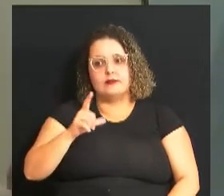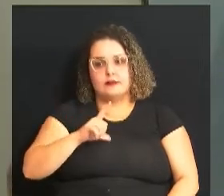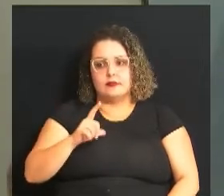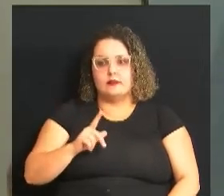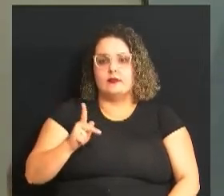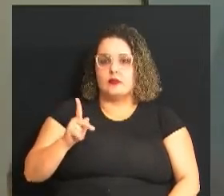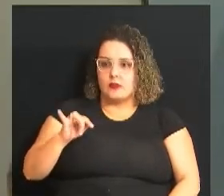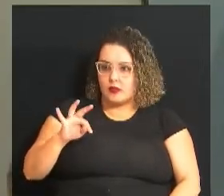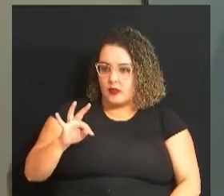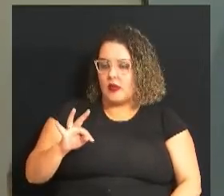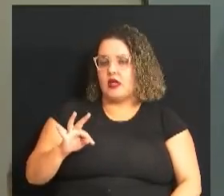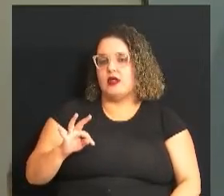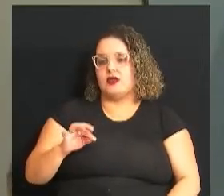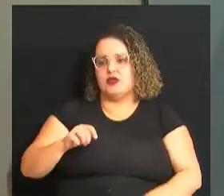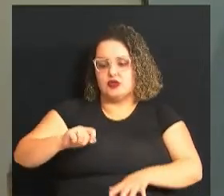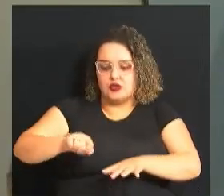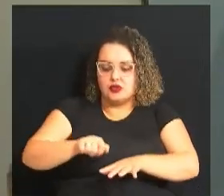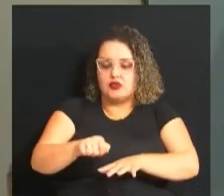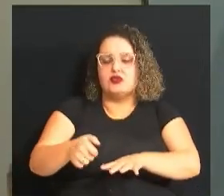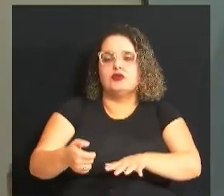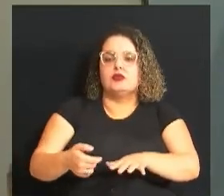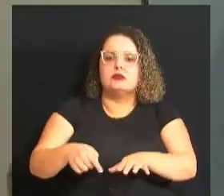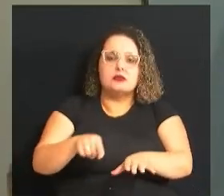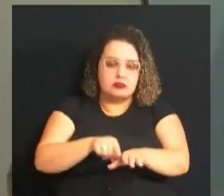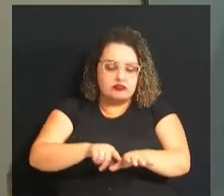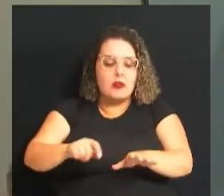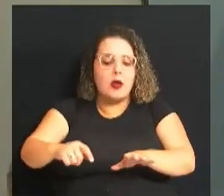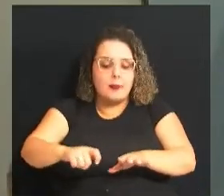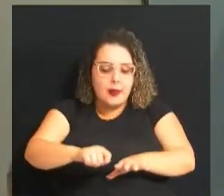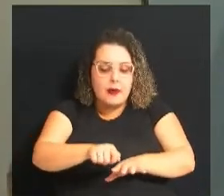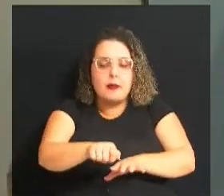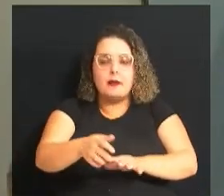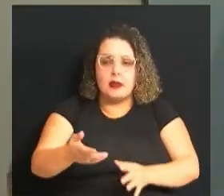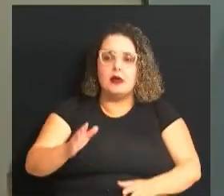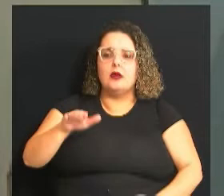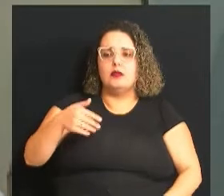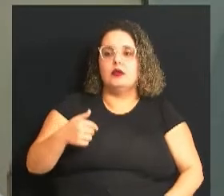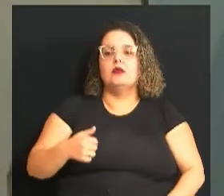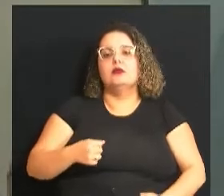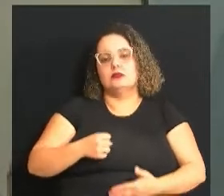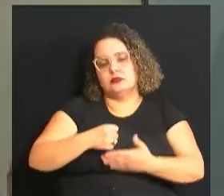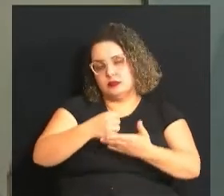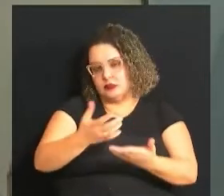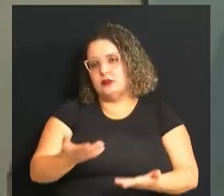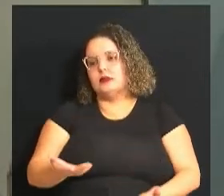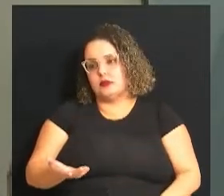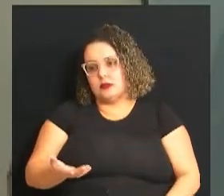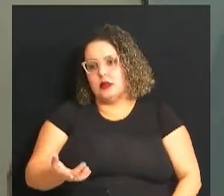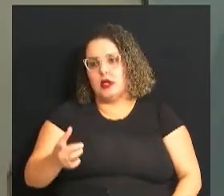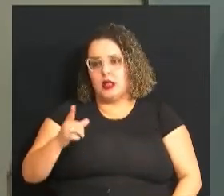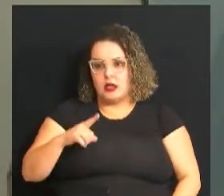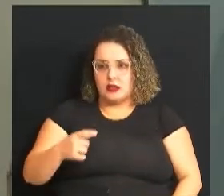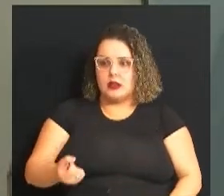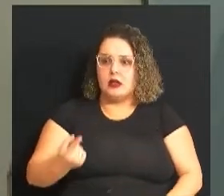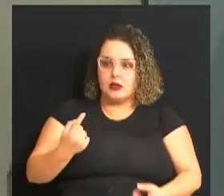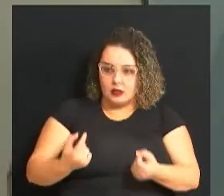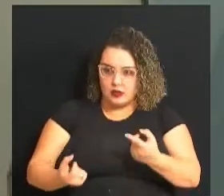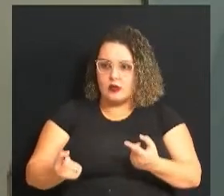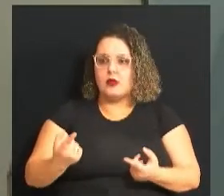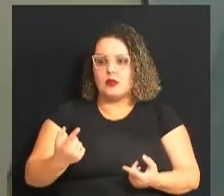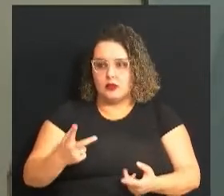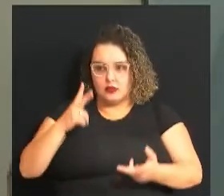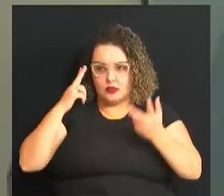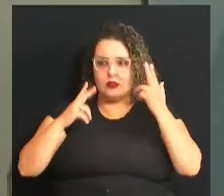de manicure, pedicure para levarmos quando formos ao salão. E existem alguns salões que têm uma